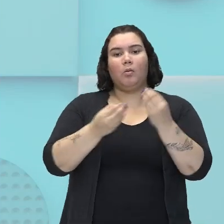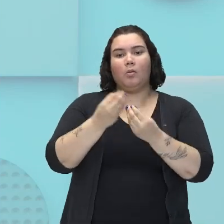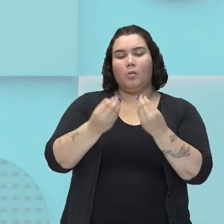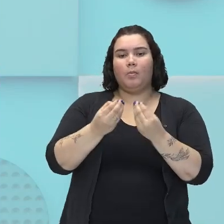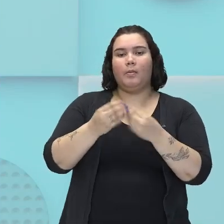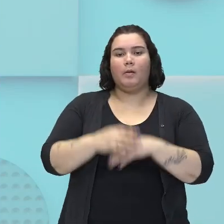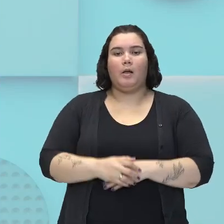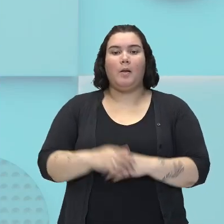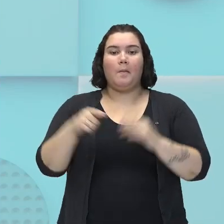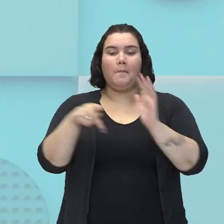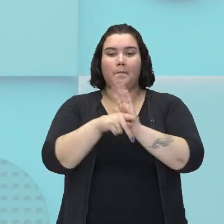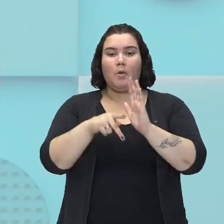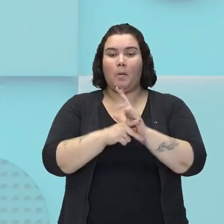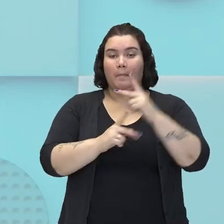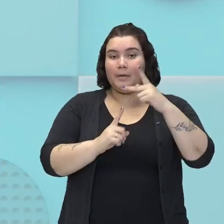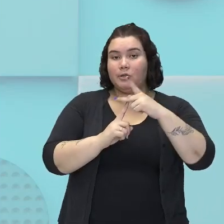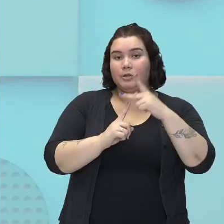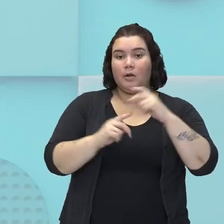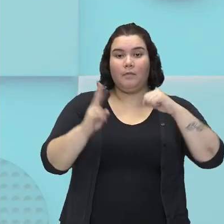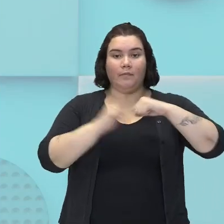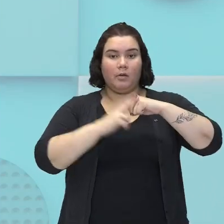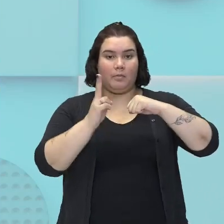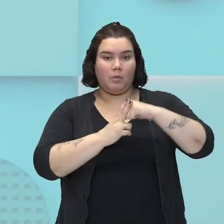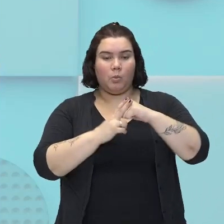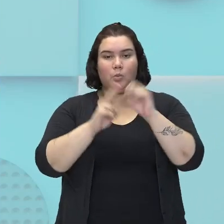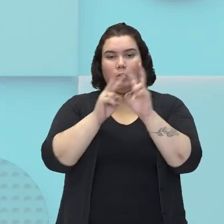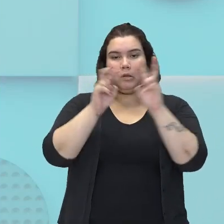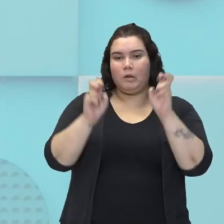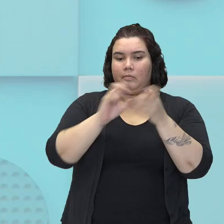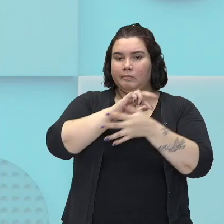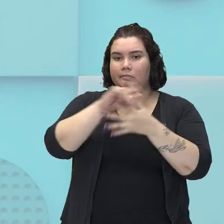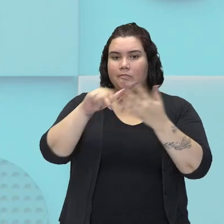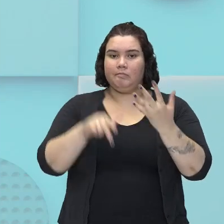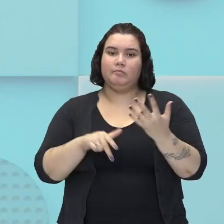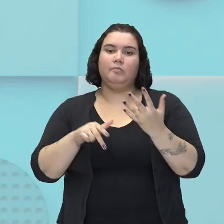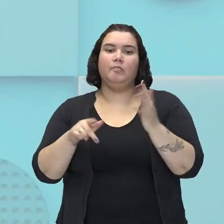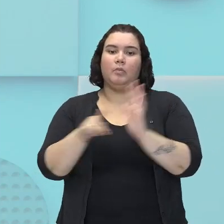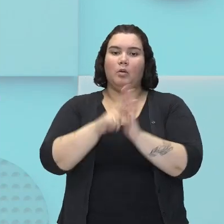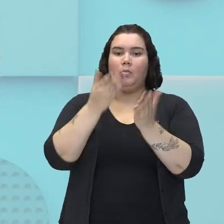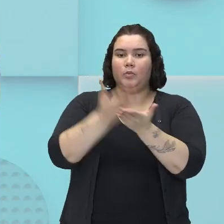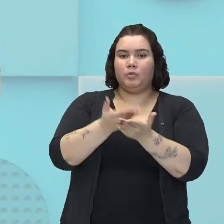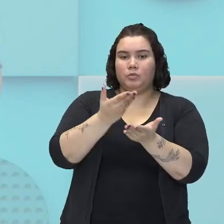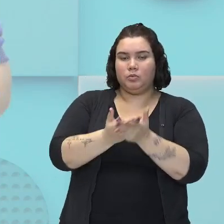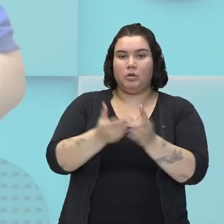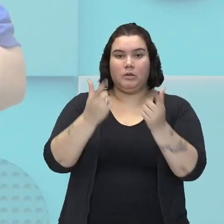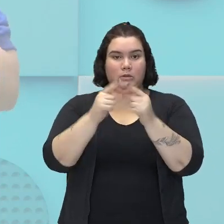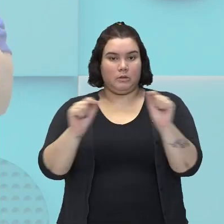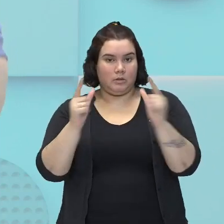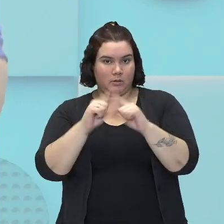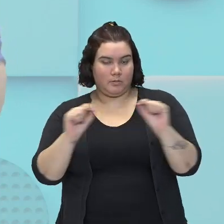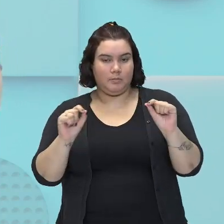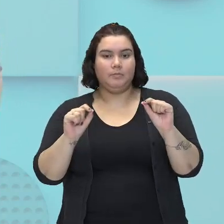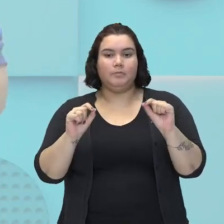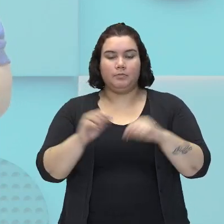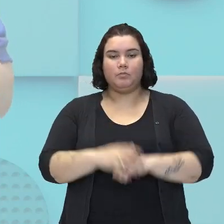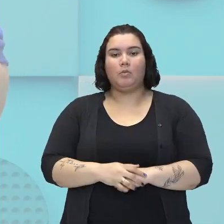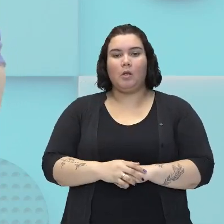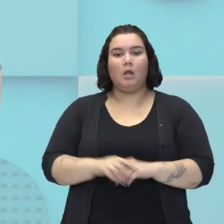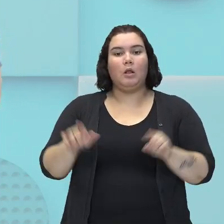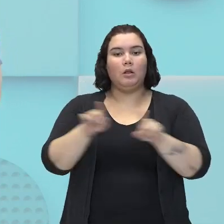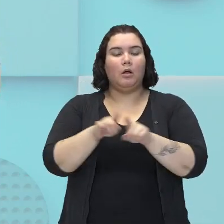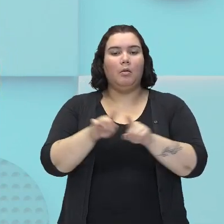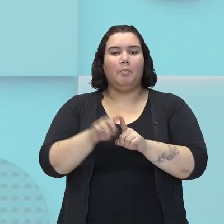na predicação verbal nos assuntos dos estudos da sintaxe. E vimos